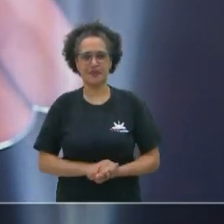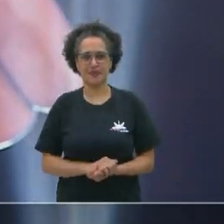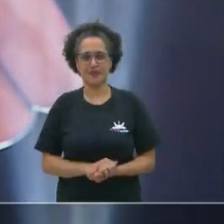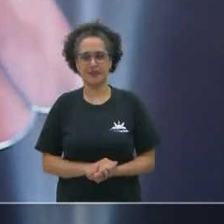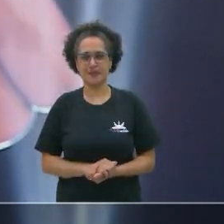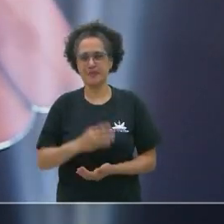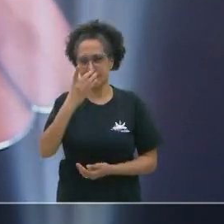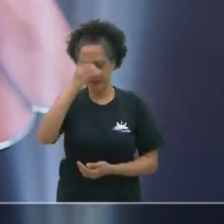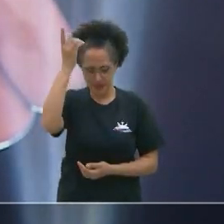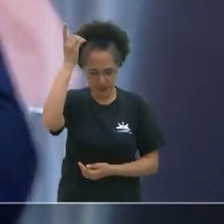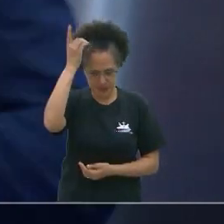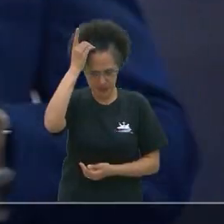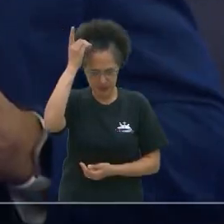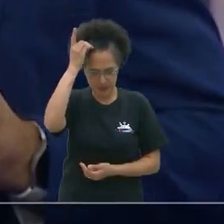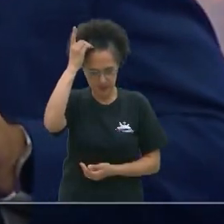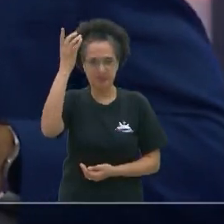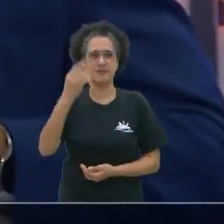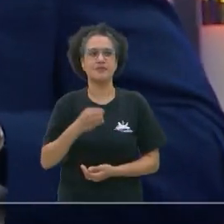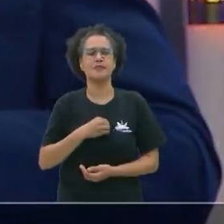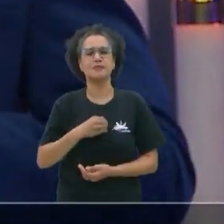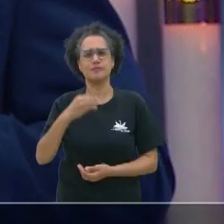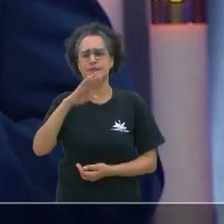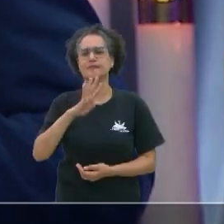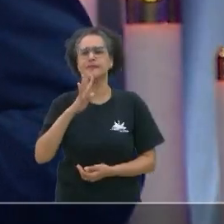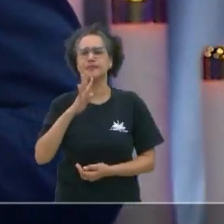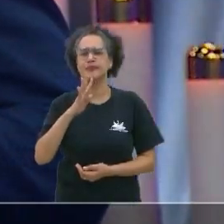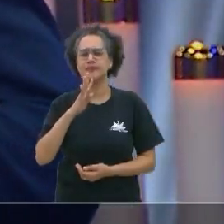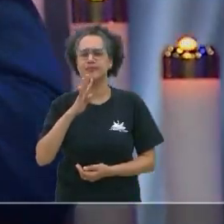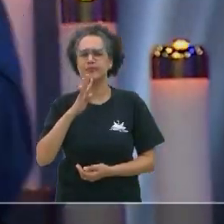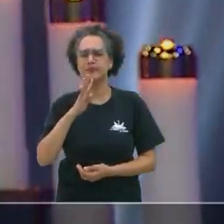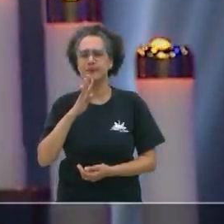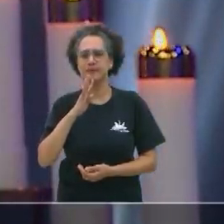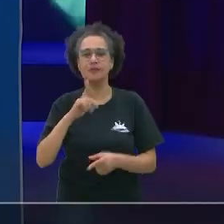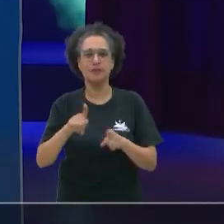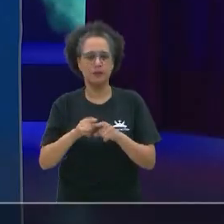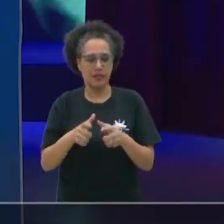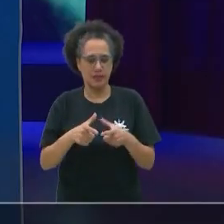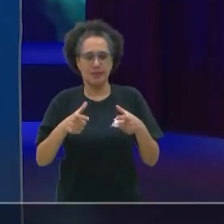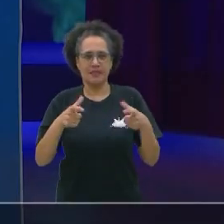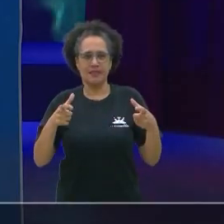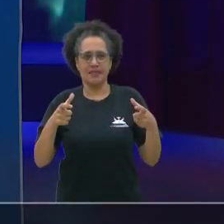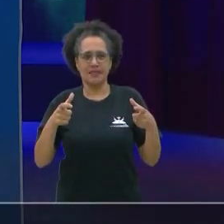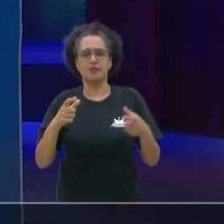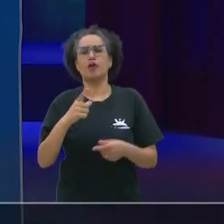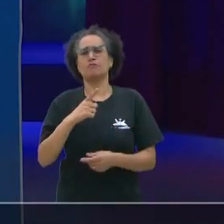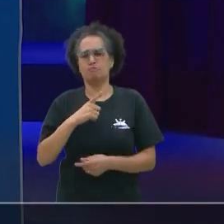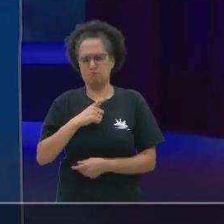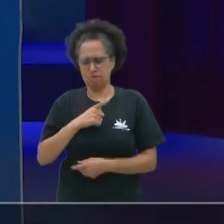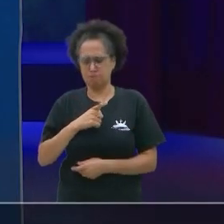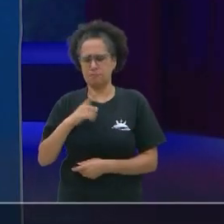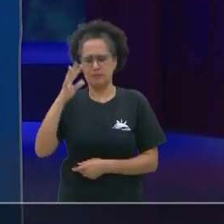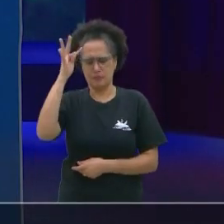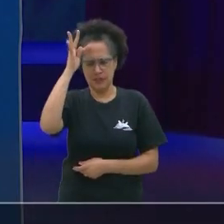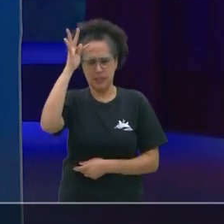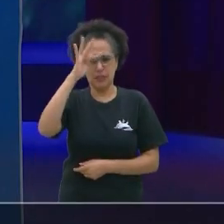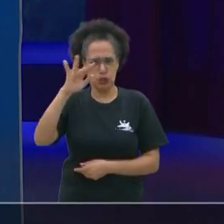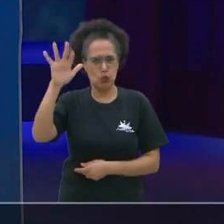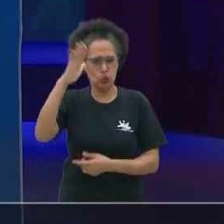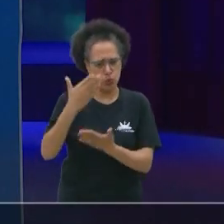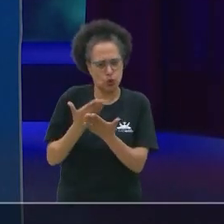O dom da ciência, então, ele amplia-se nas sistematizações teológicas, nos